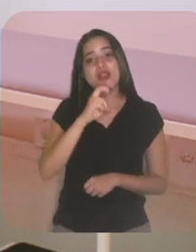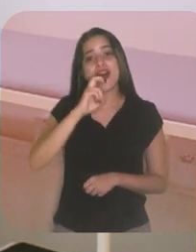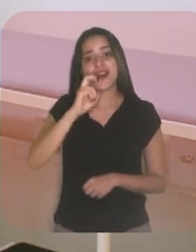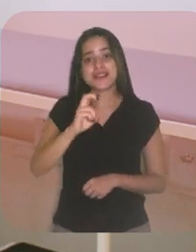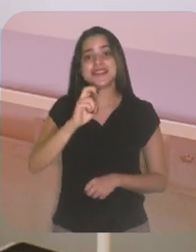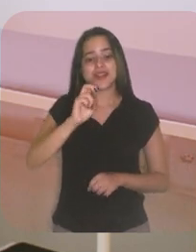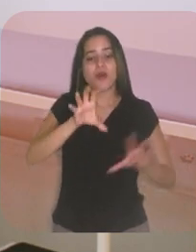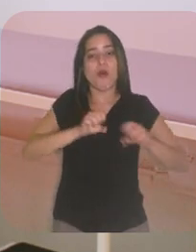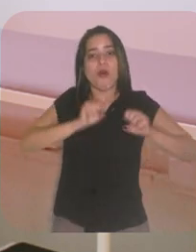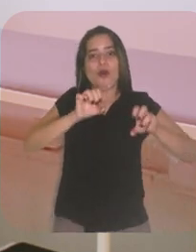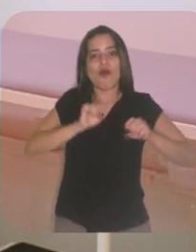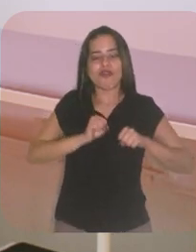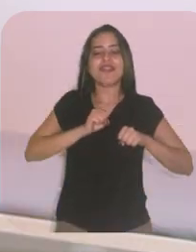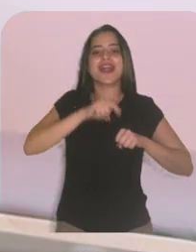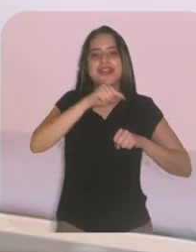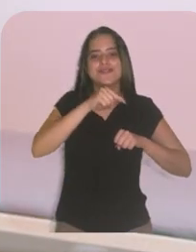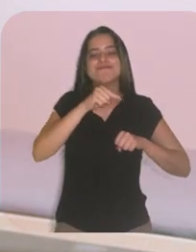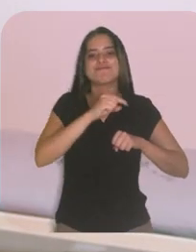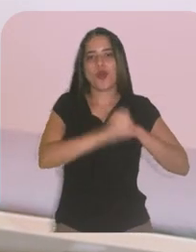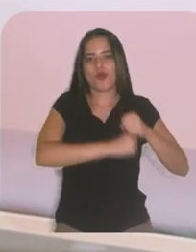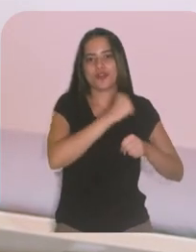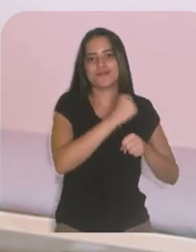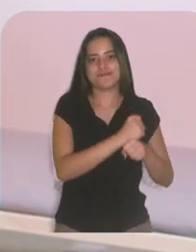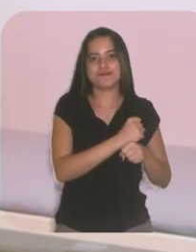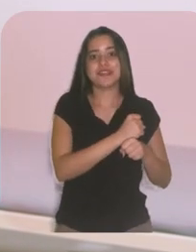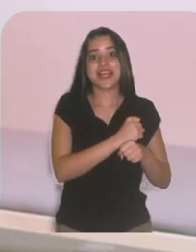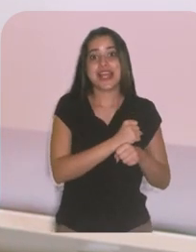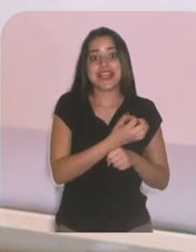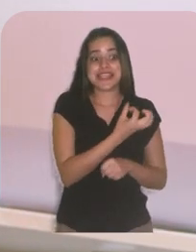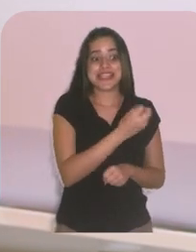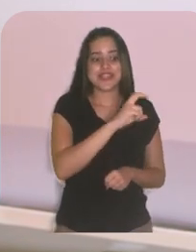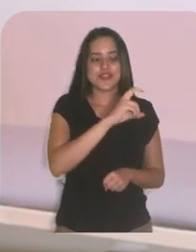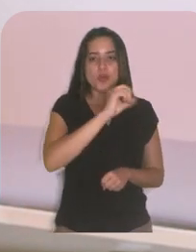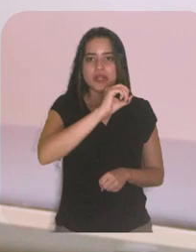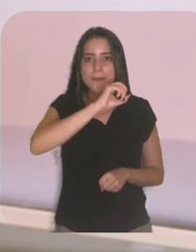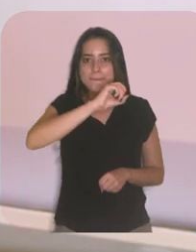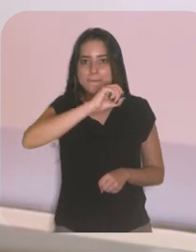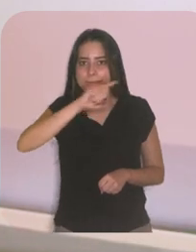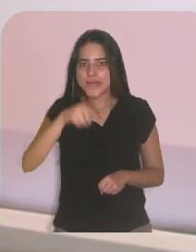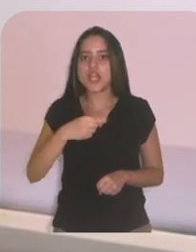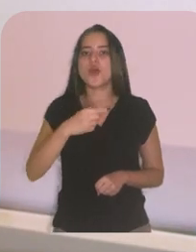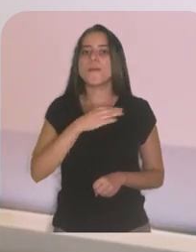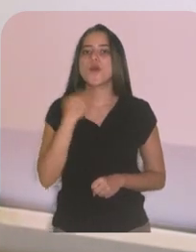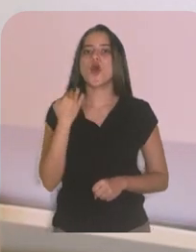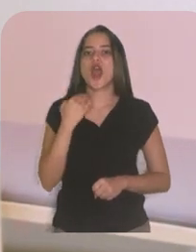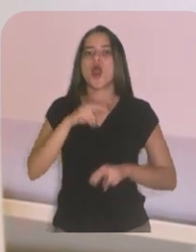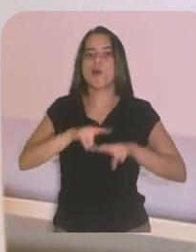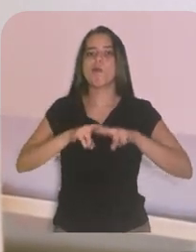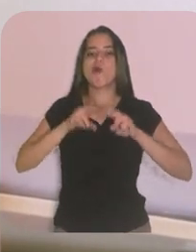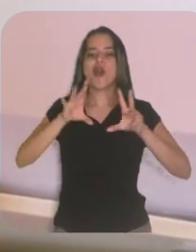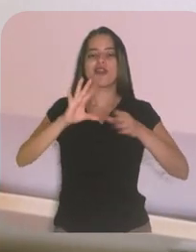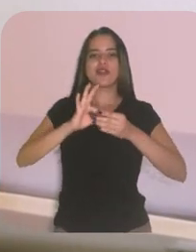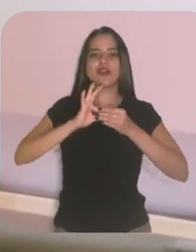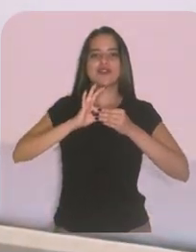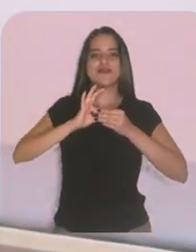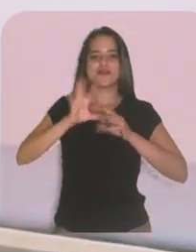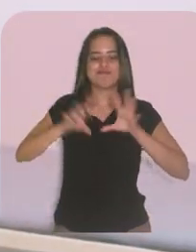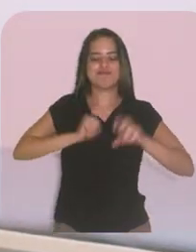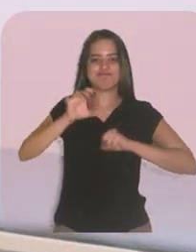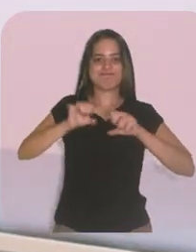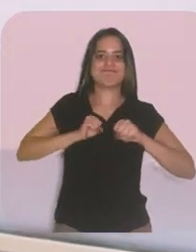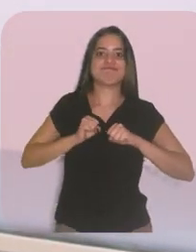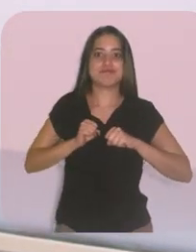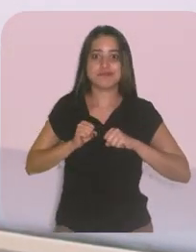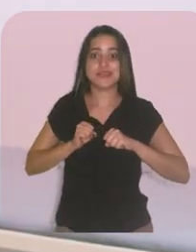pessoas contraíram HIV naquele ano e 650 mil morreram em decorrência de doenças ocasionadas pelo HIV